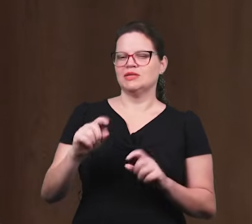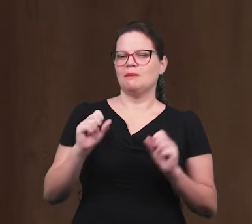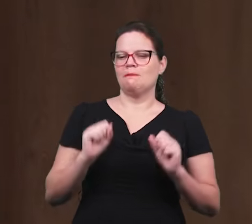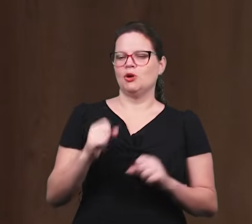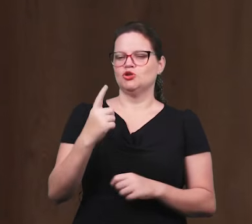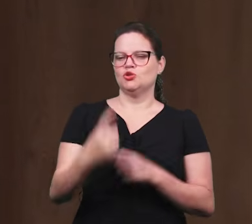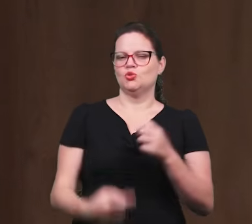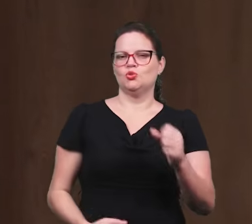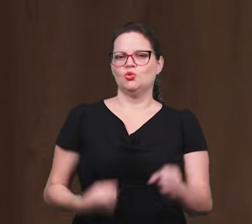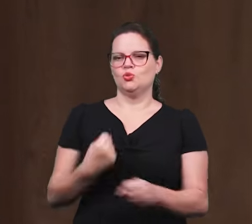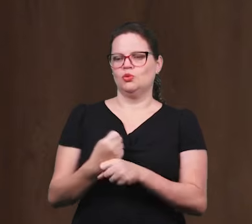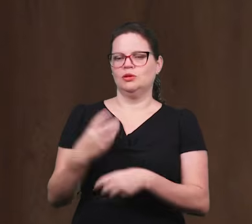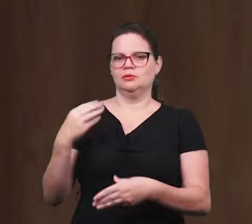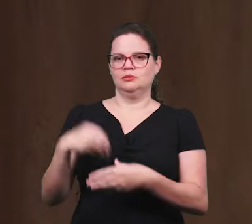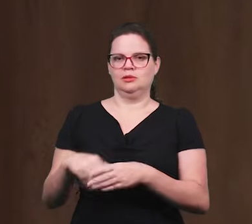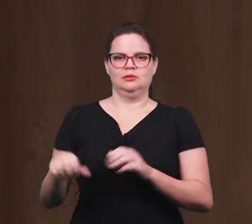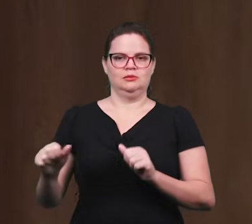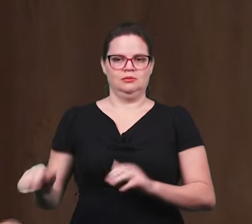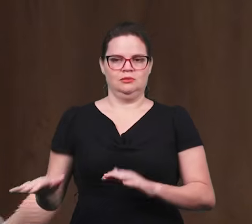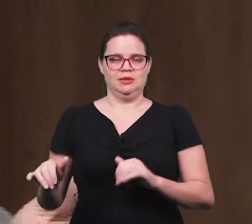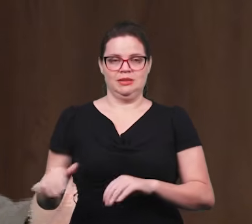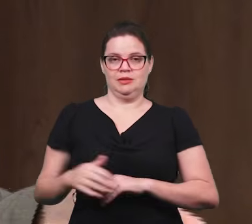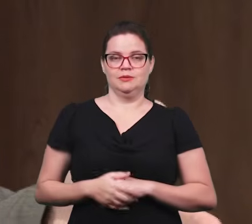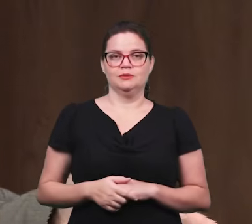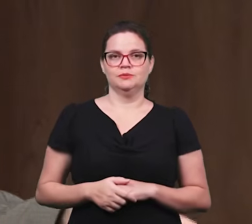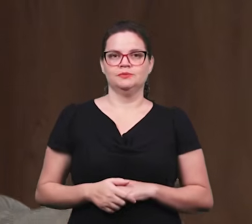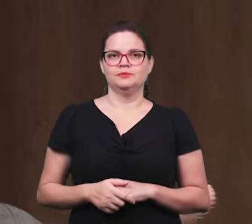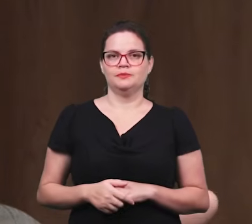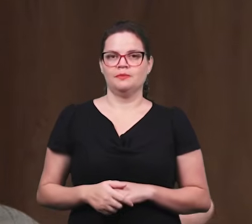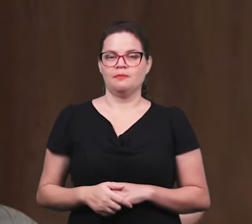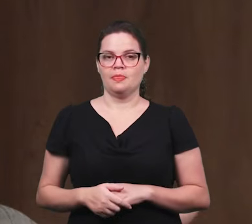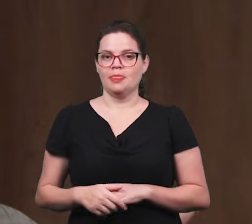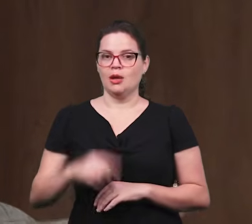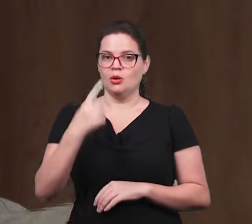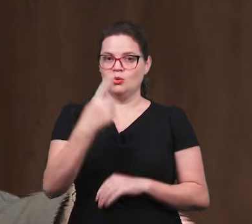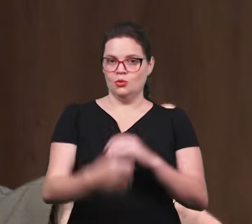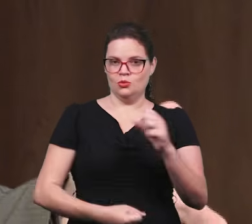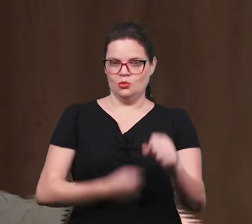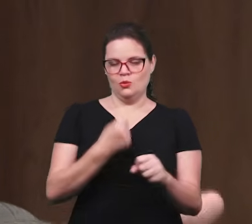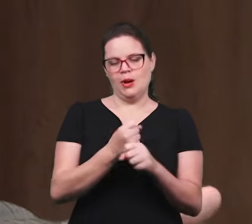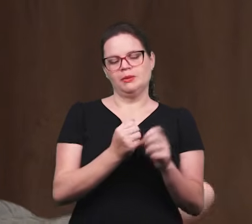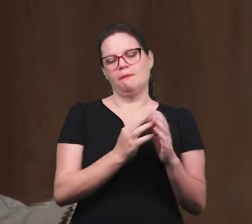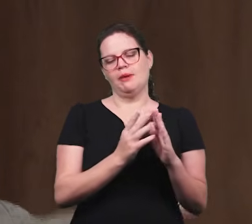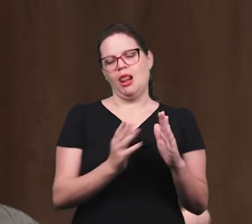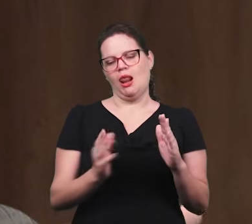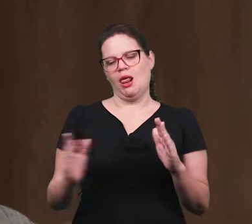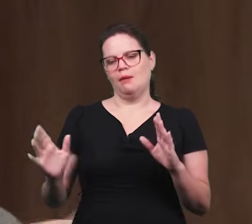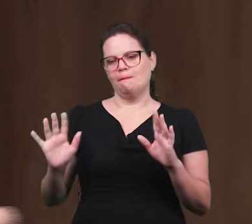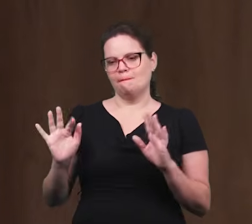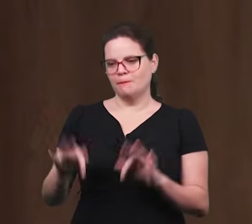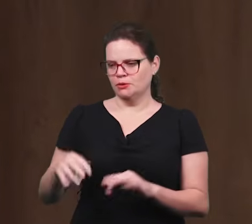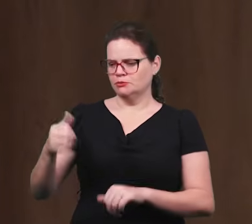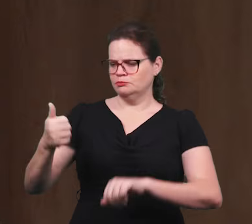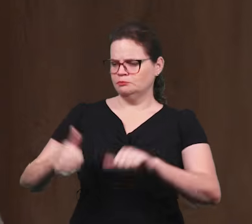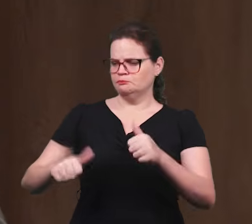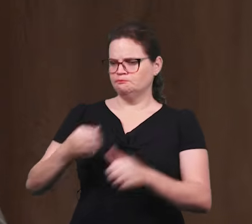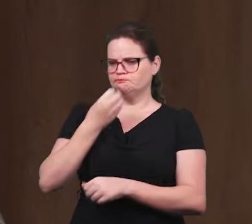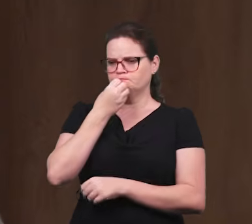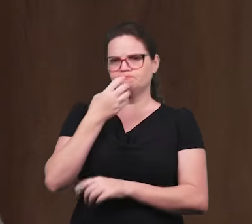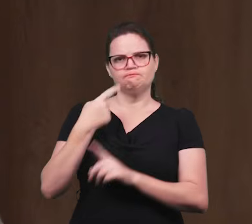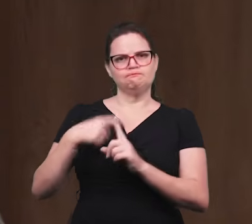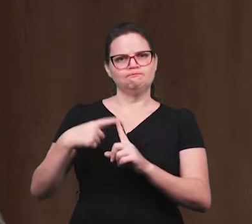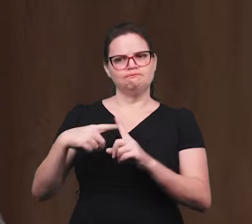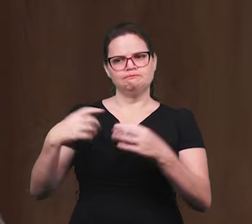inicial. Passado esse período, se você tiver um desempenho e uma avaliação positiva, você pode